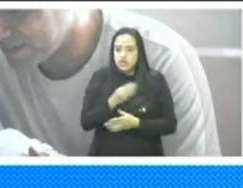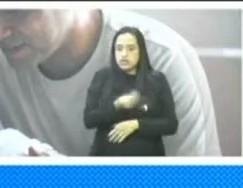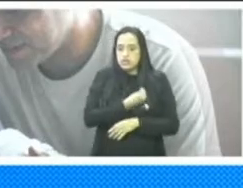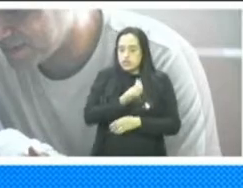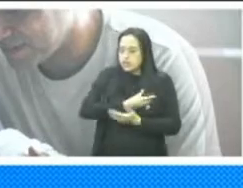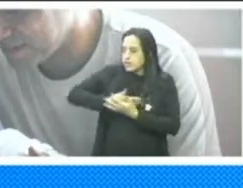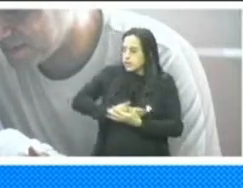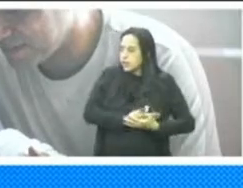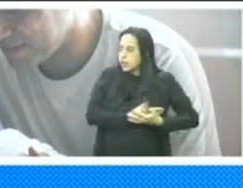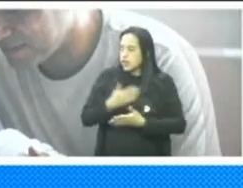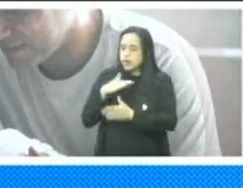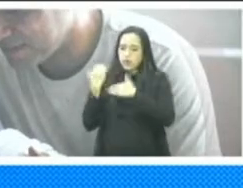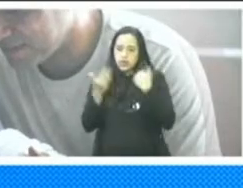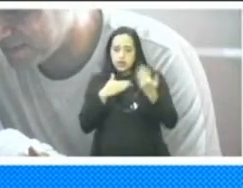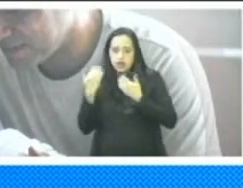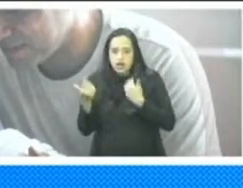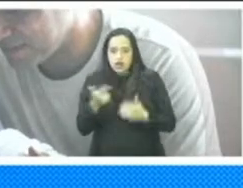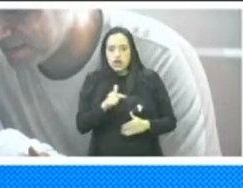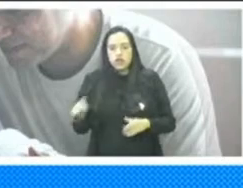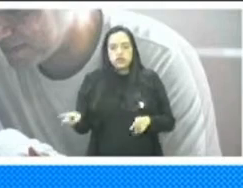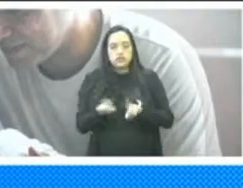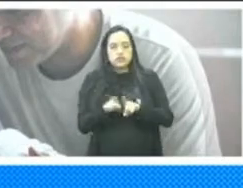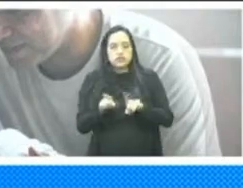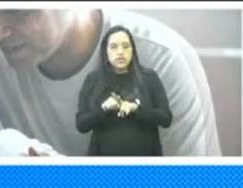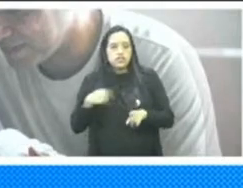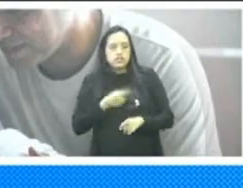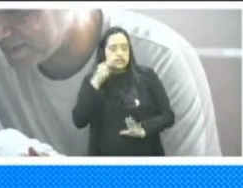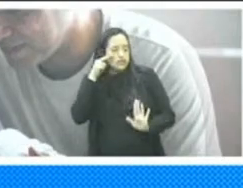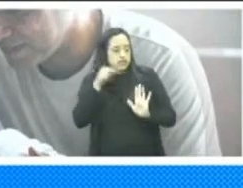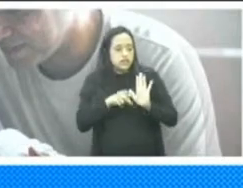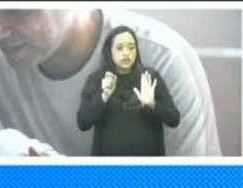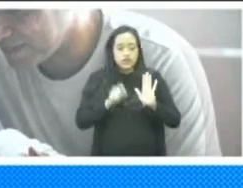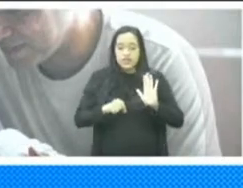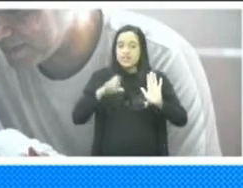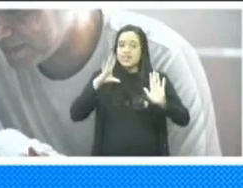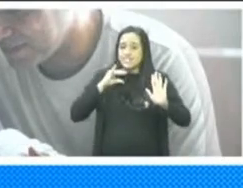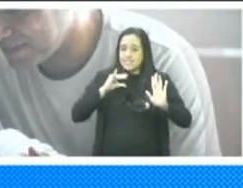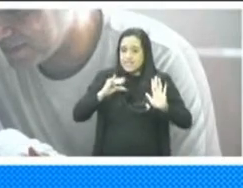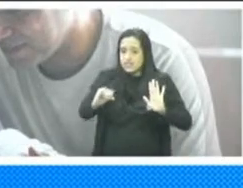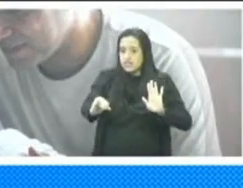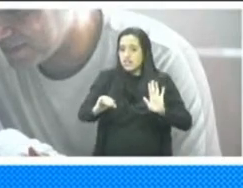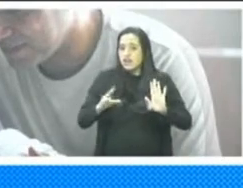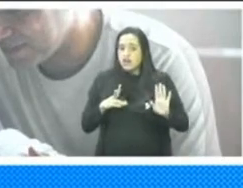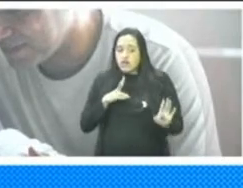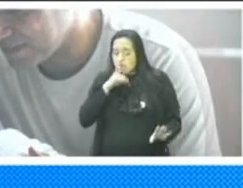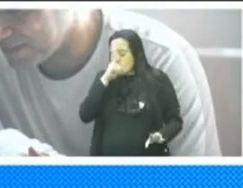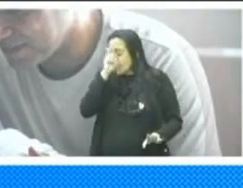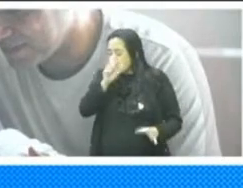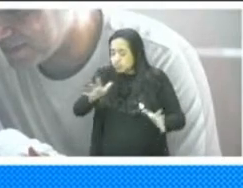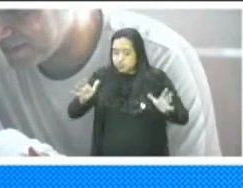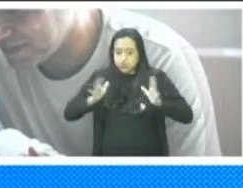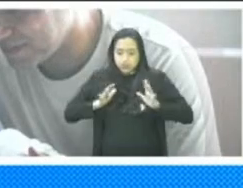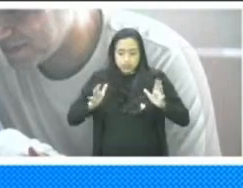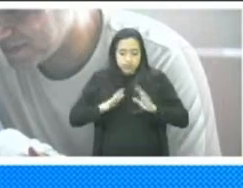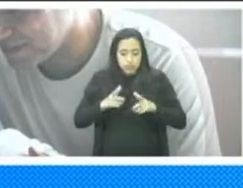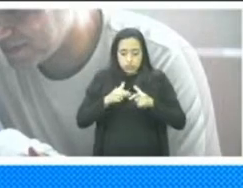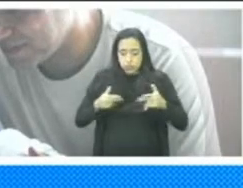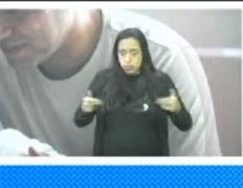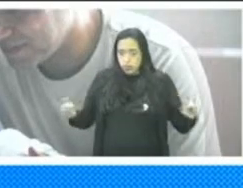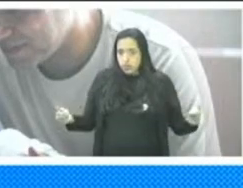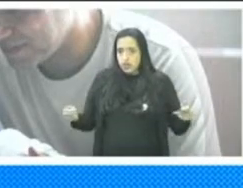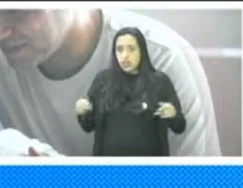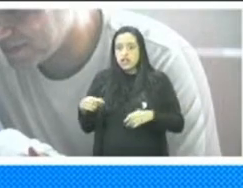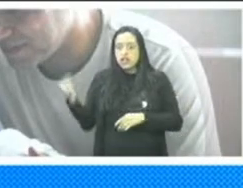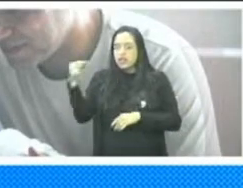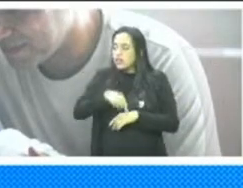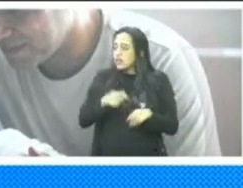na mortalidade, em vários outros desfechos, a gente tem evidências científicas assim muito robustas, né? Eu trago aqui